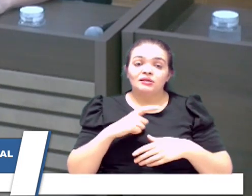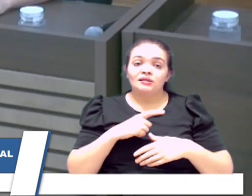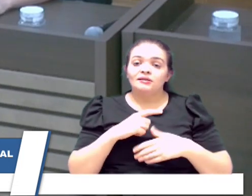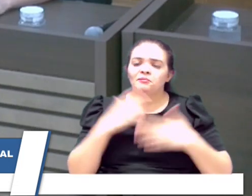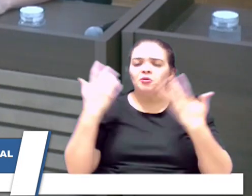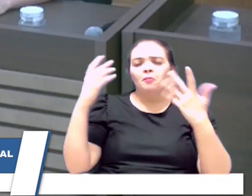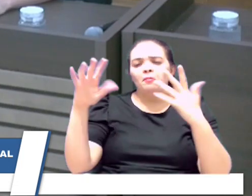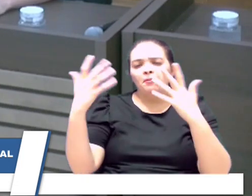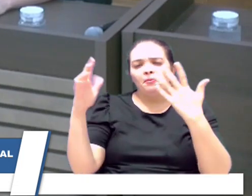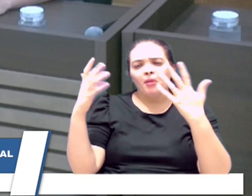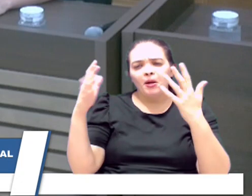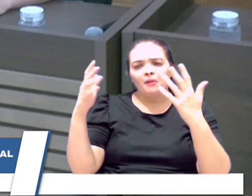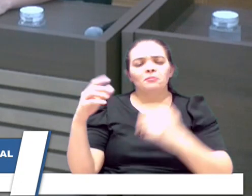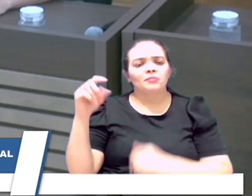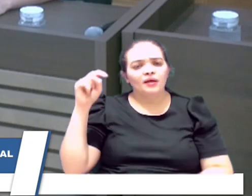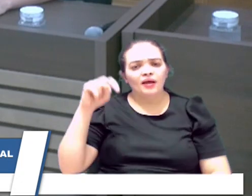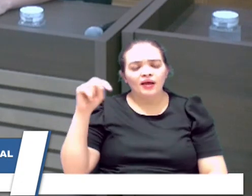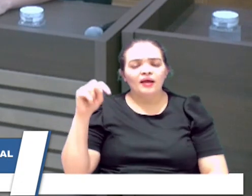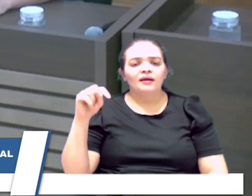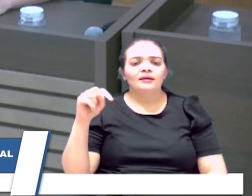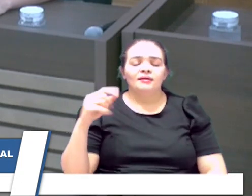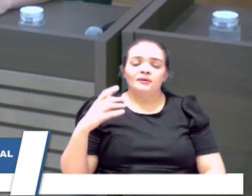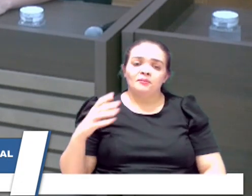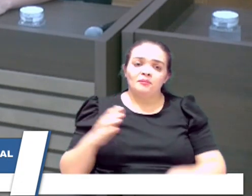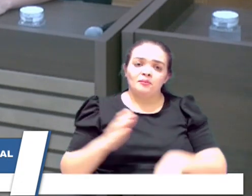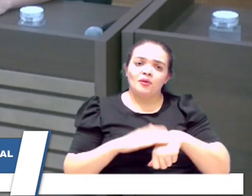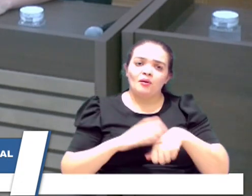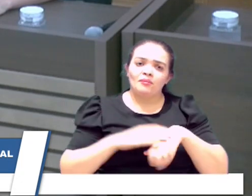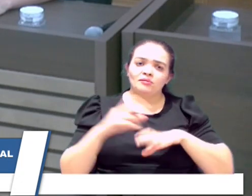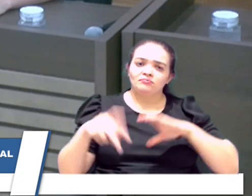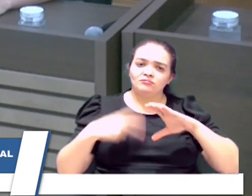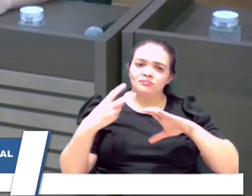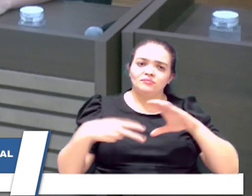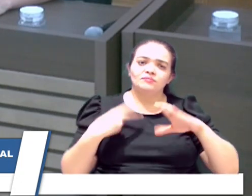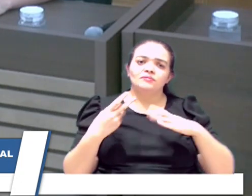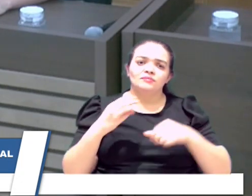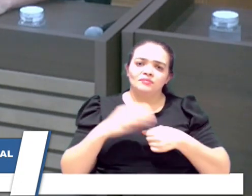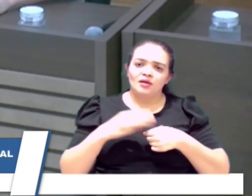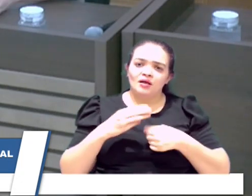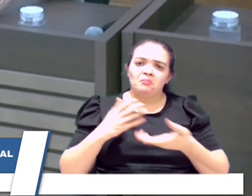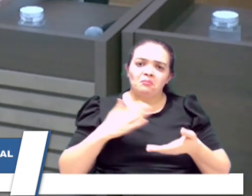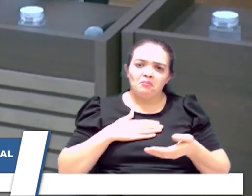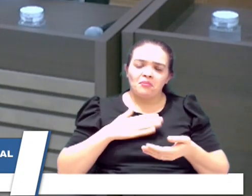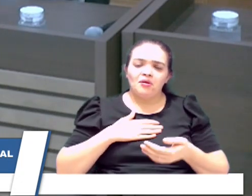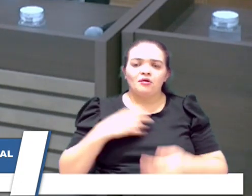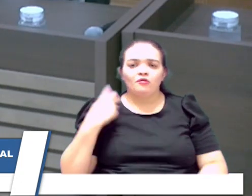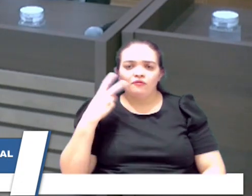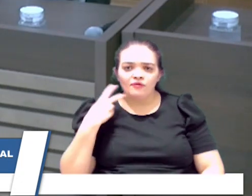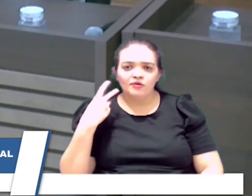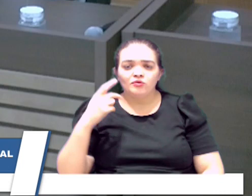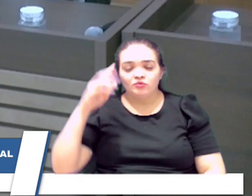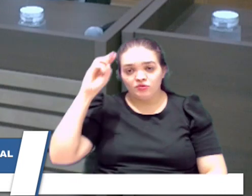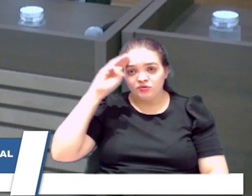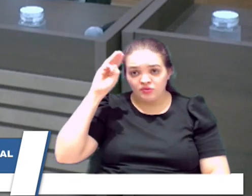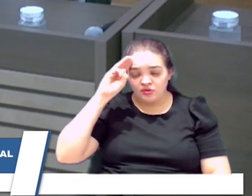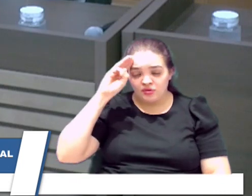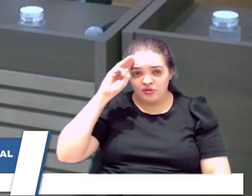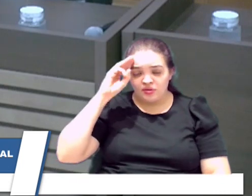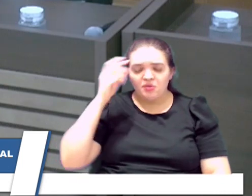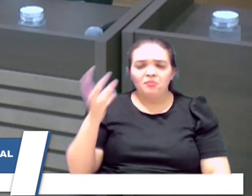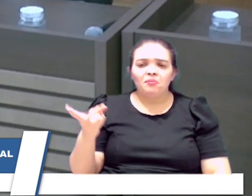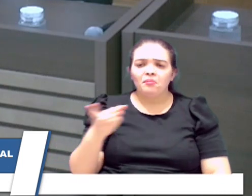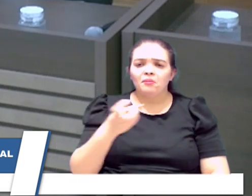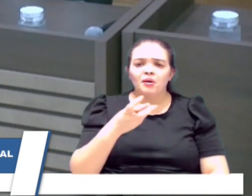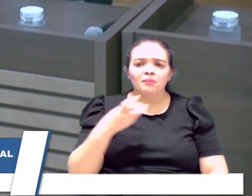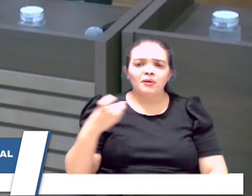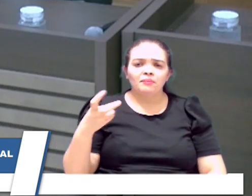elogiar. Aqui da nossa parte, da Câmara Municipal, da minha parte, do vereador Tid, e eu percebi que aqui na